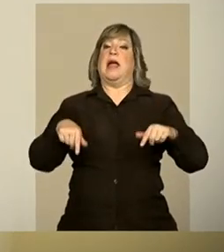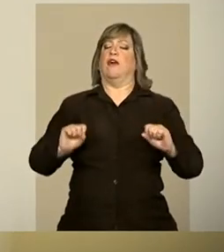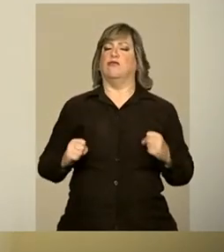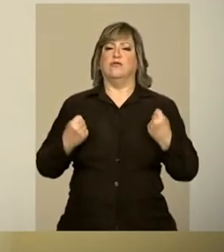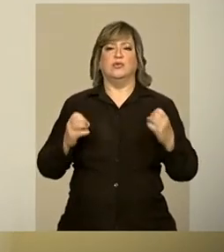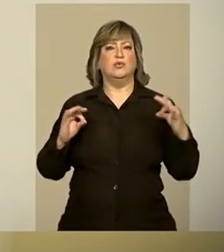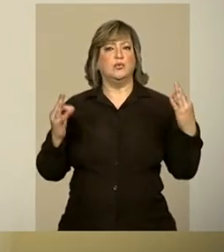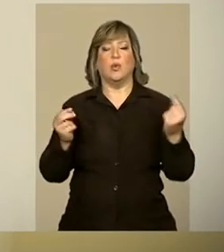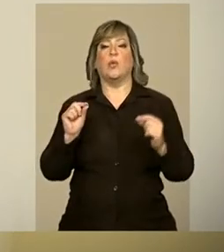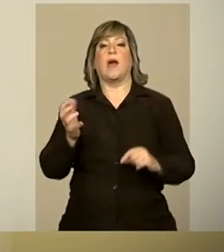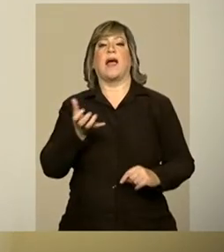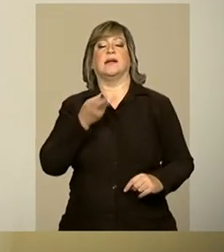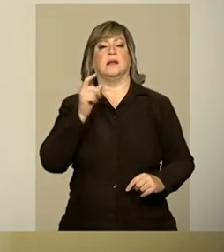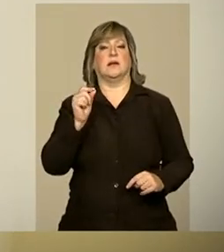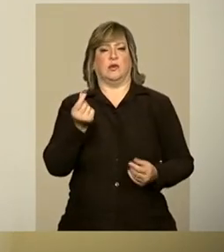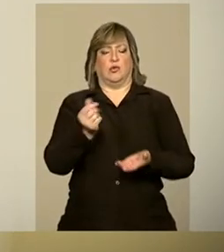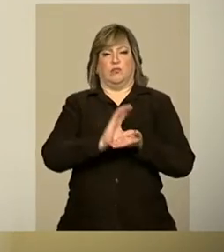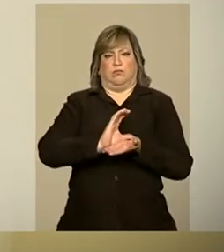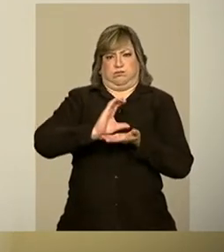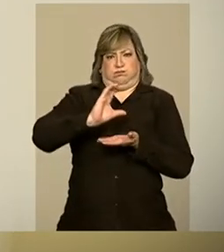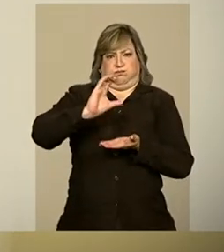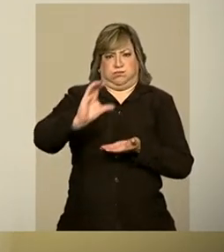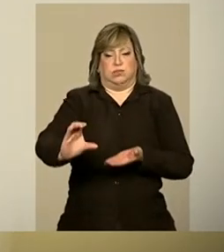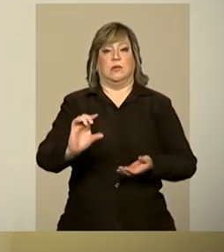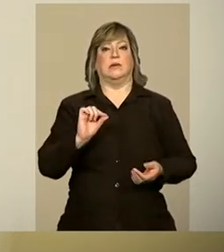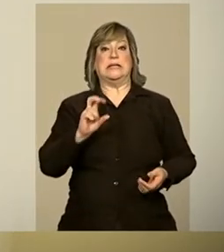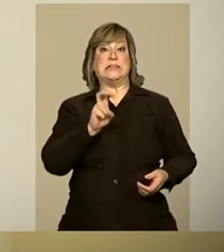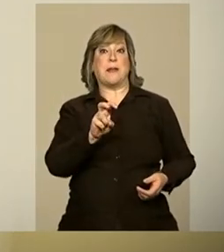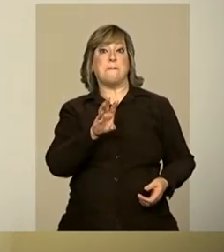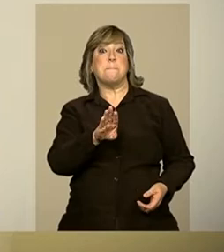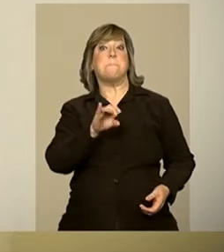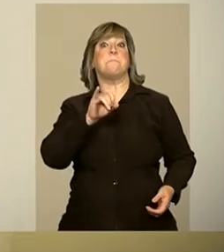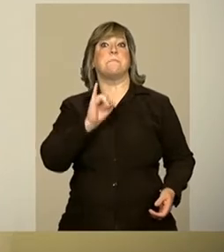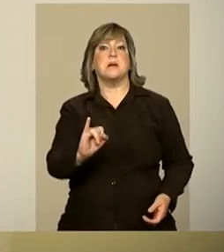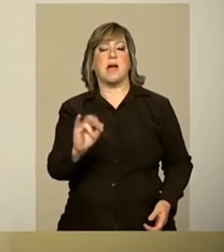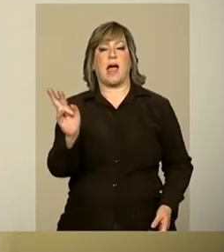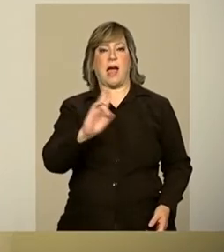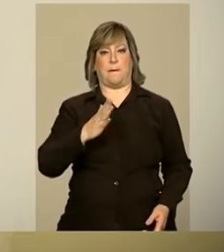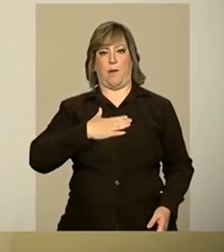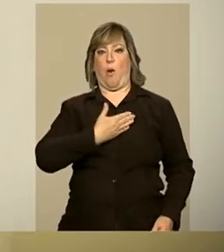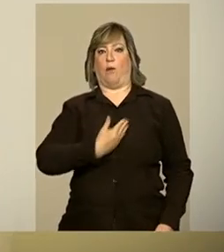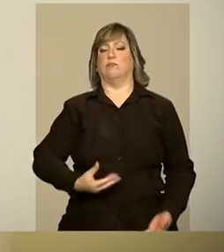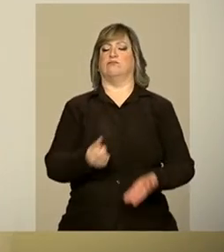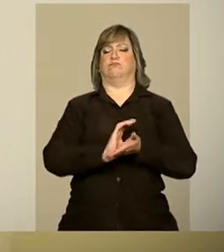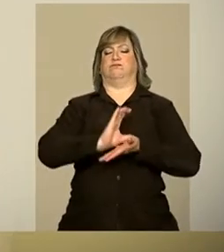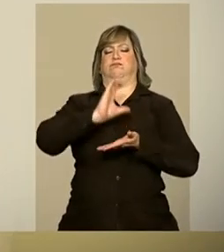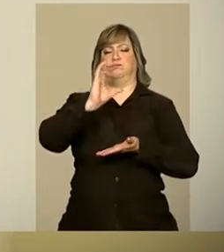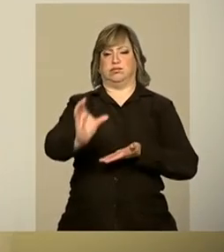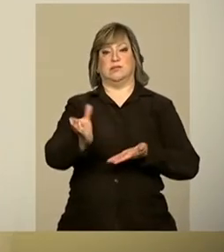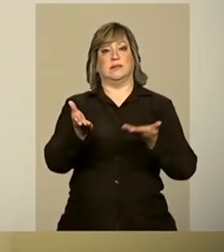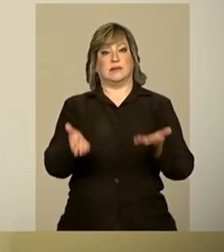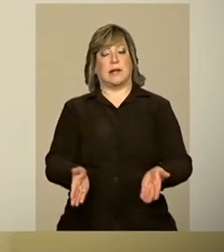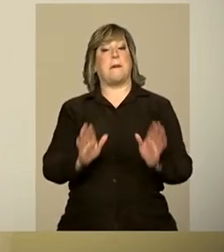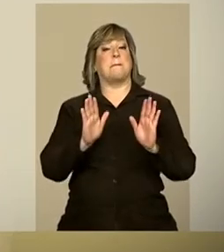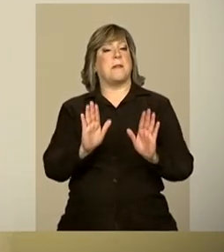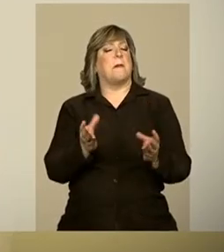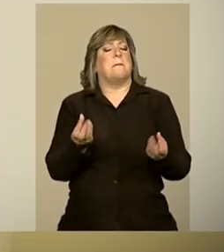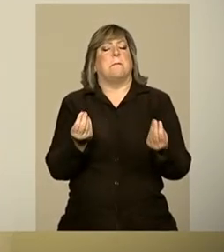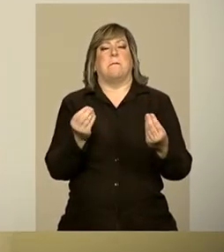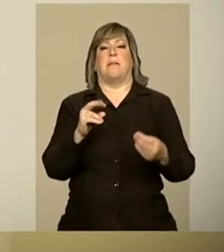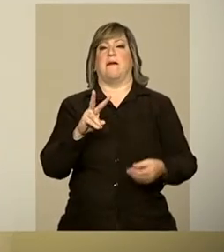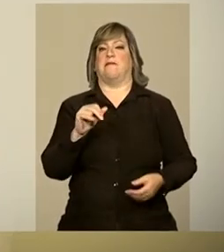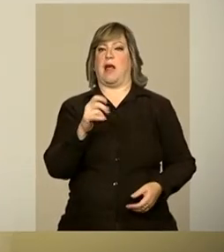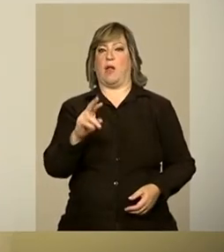Luciano, significa um investimento de 5 bilhões de reais do meu governo. Mas significa muito mais para